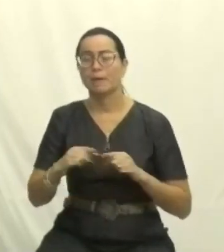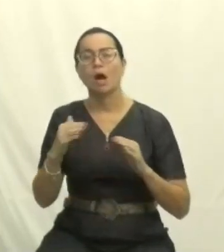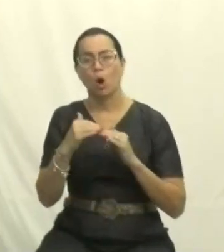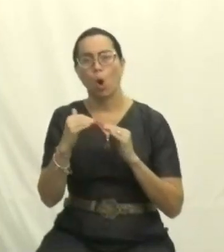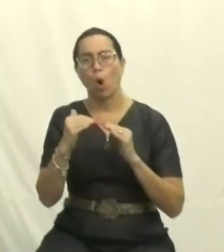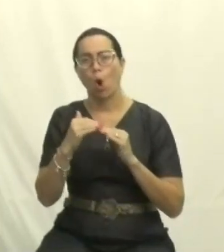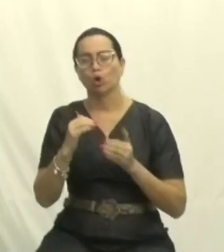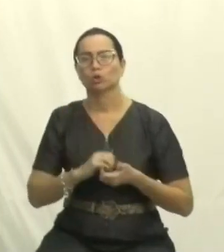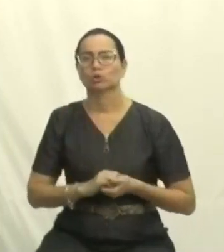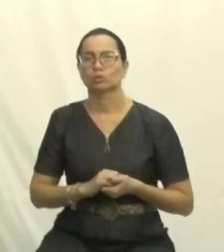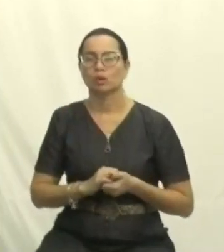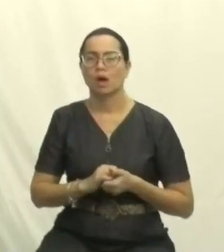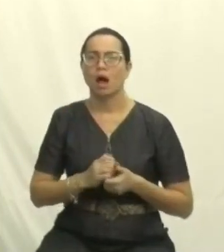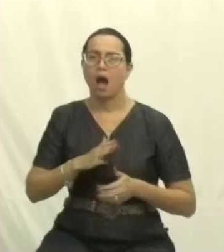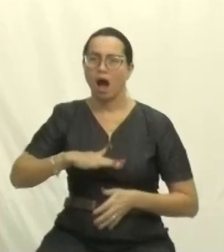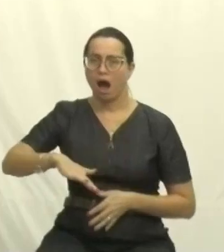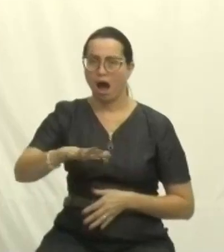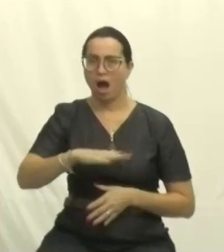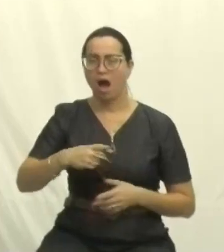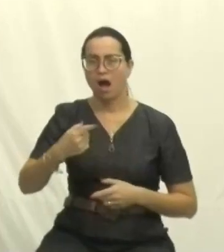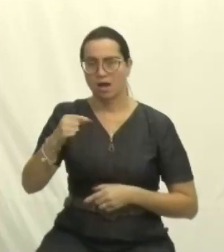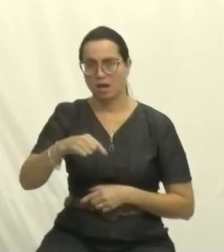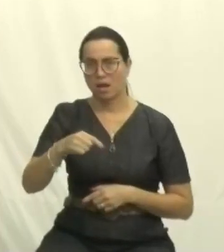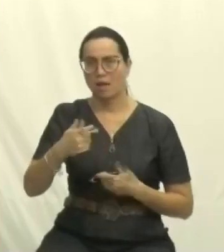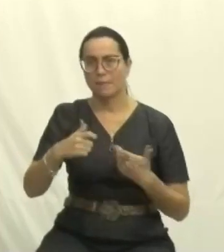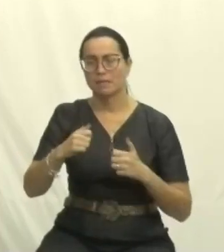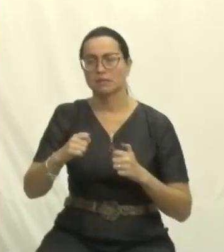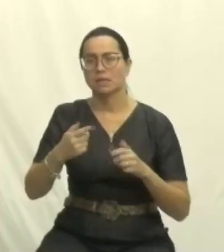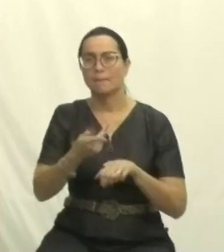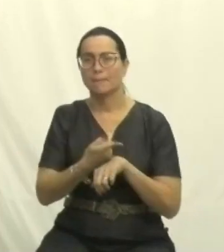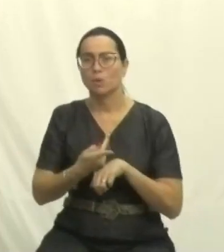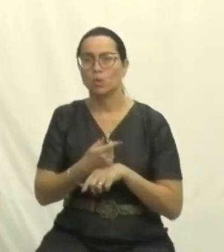acho que a região ali deveria procurar um local